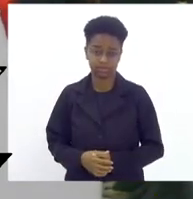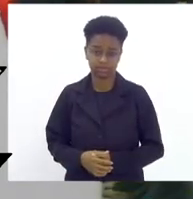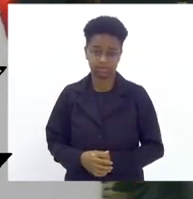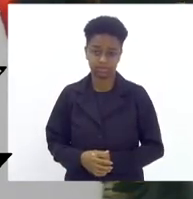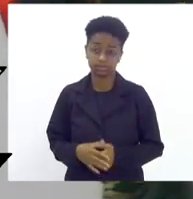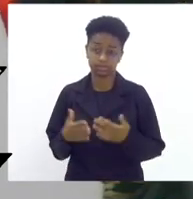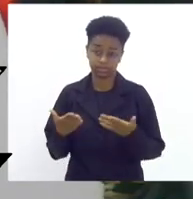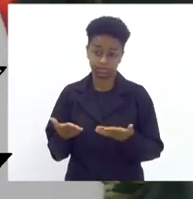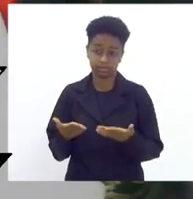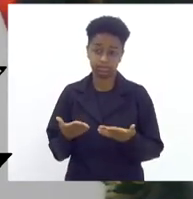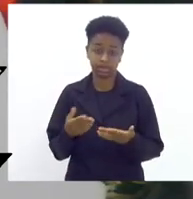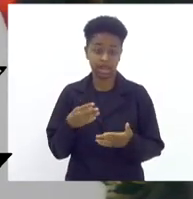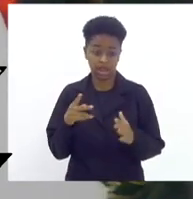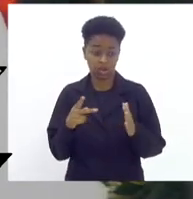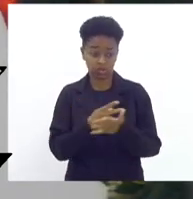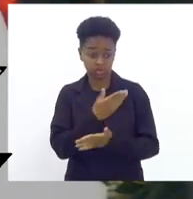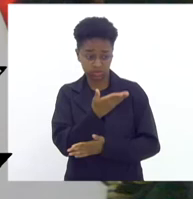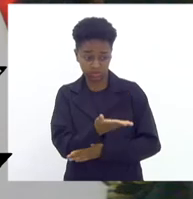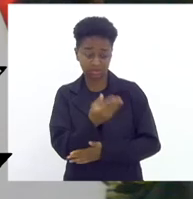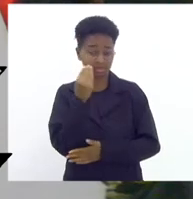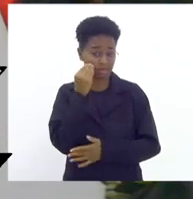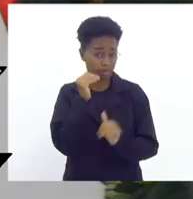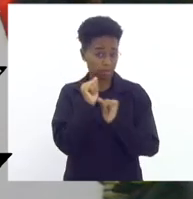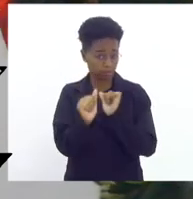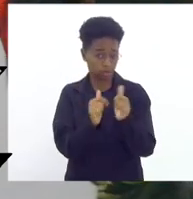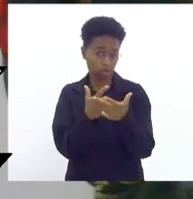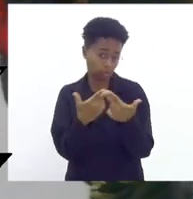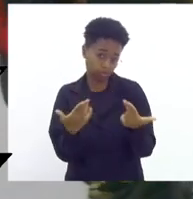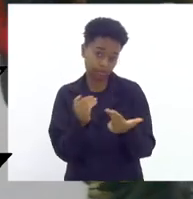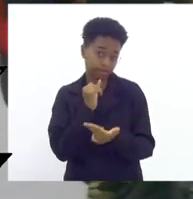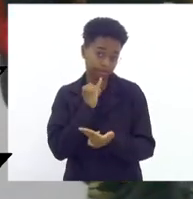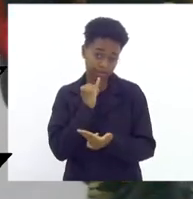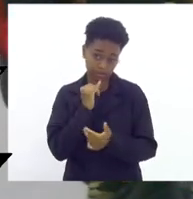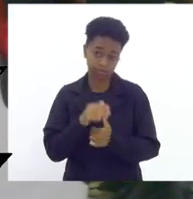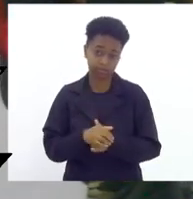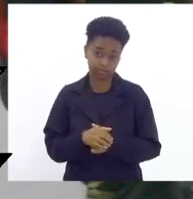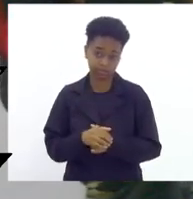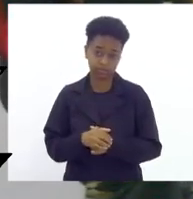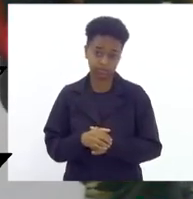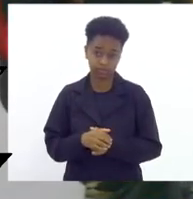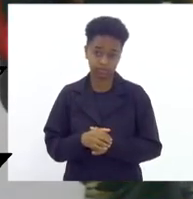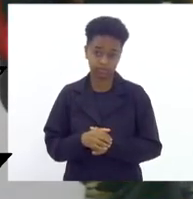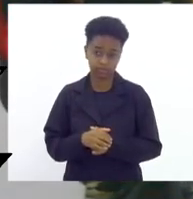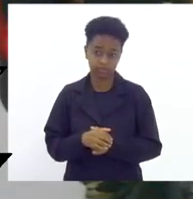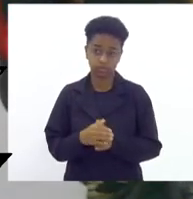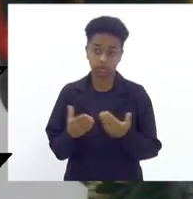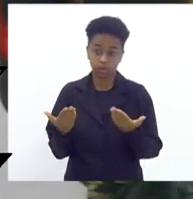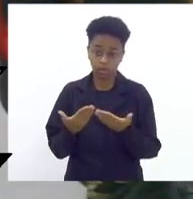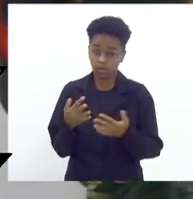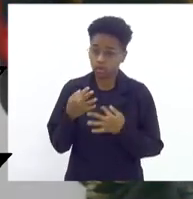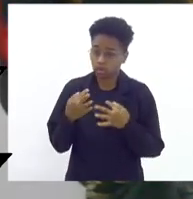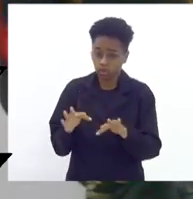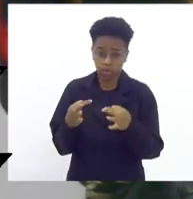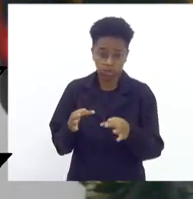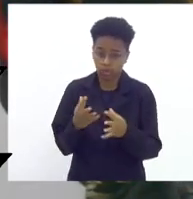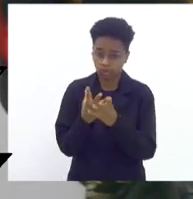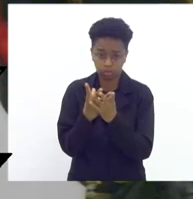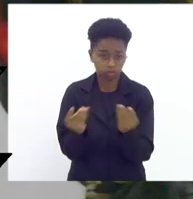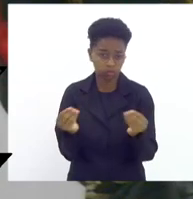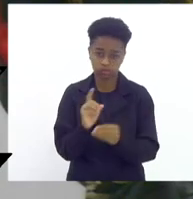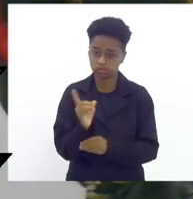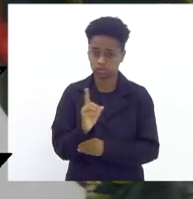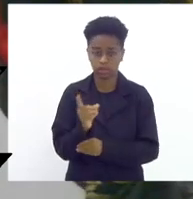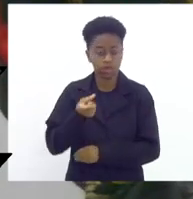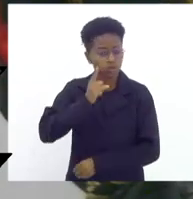tinha que aconteceu com Moisés para algumas coisas mudar Infelizmente hoje é uma dor que não passa que a senhora falou agora